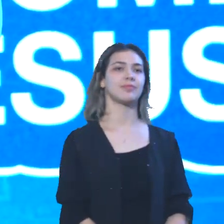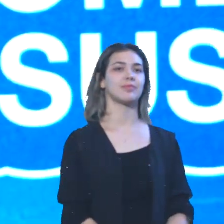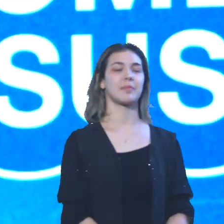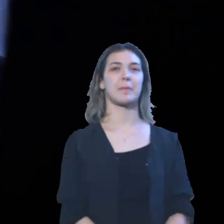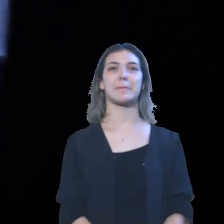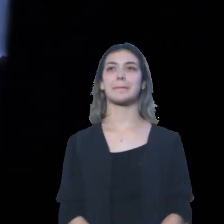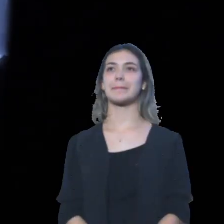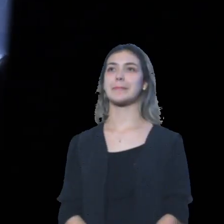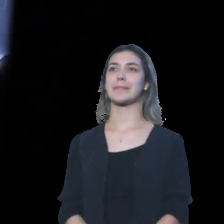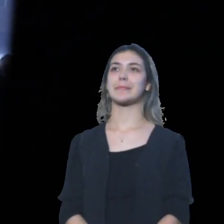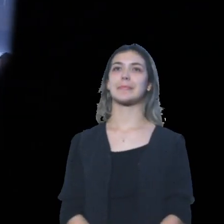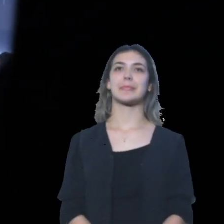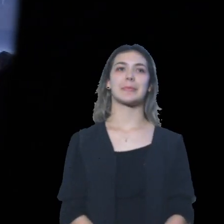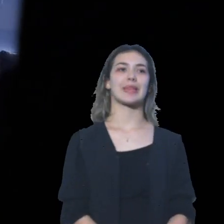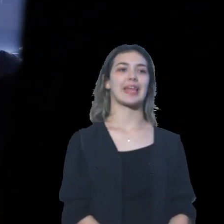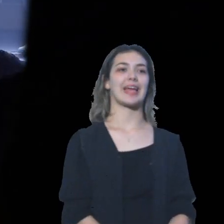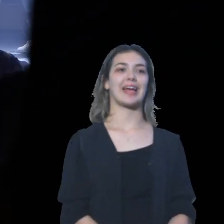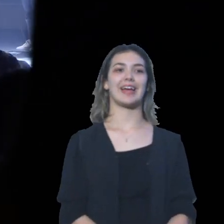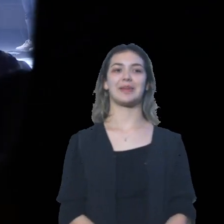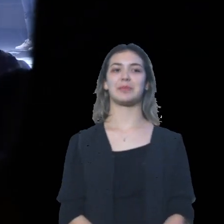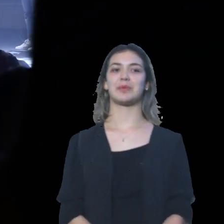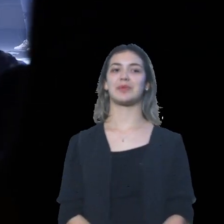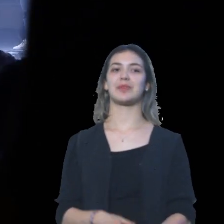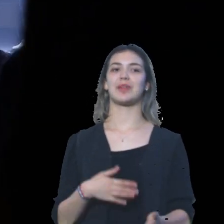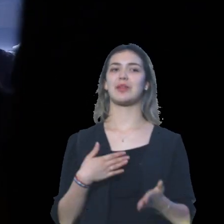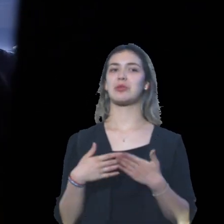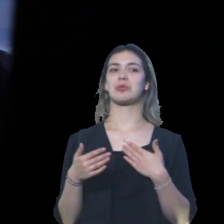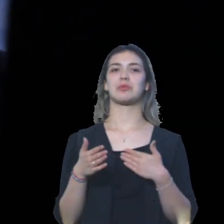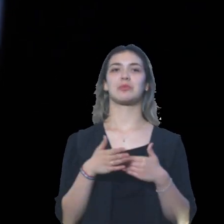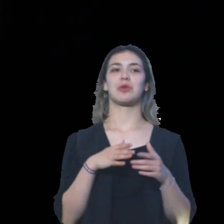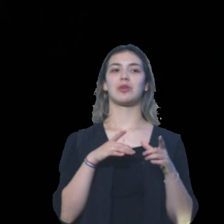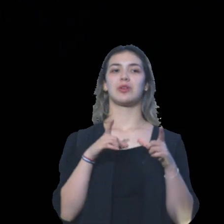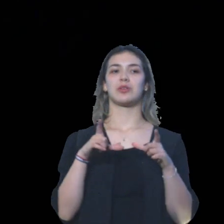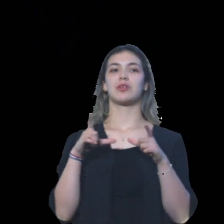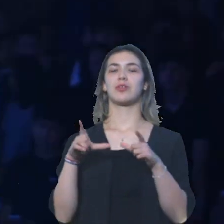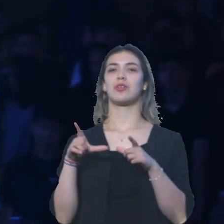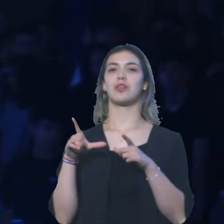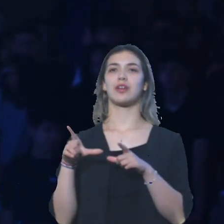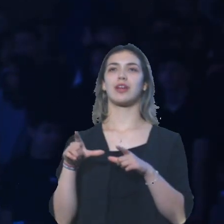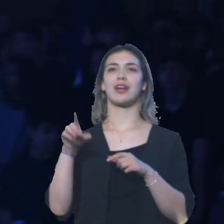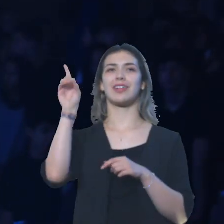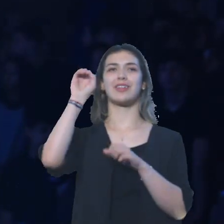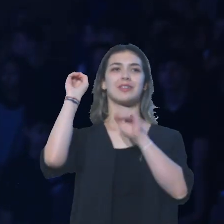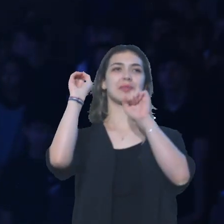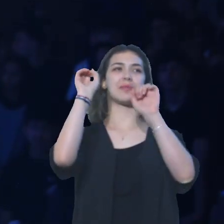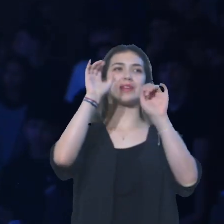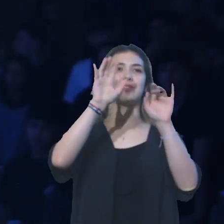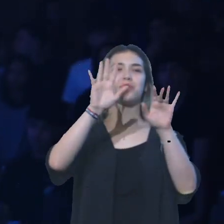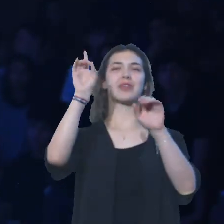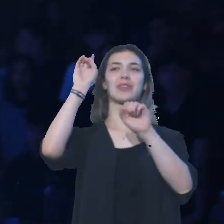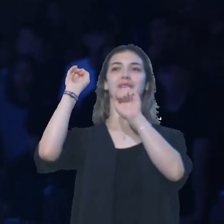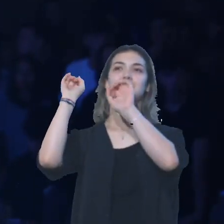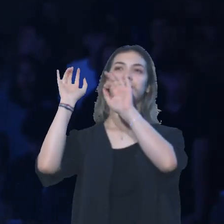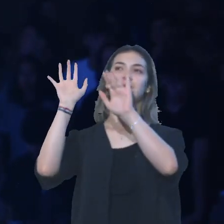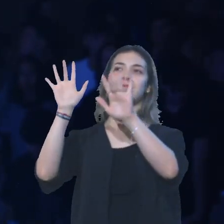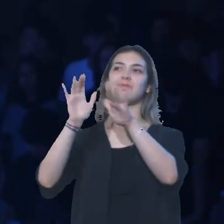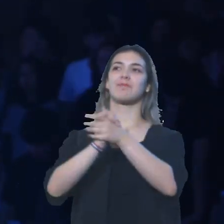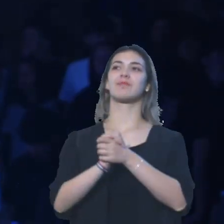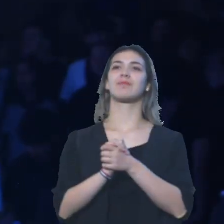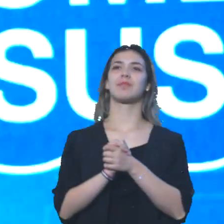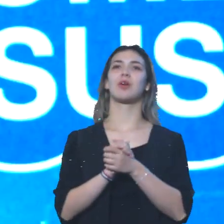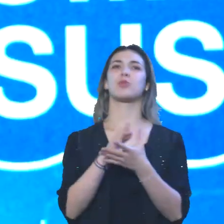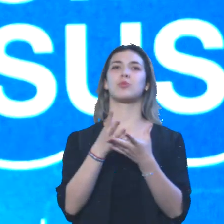Pode ser lá atrás, pode ser aqui no meio. Deus abençoe vocês, Deus abençoe lá no fundo. Deus abençoe